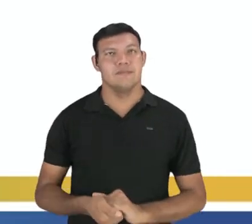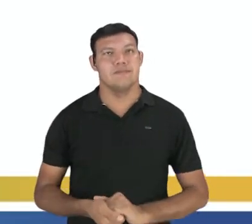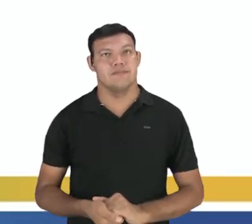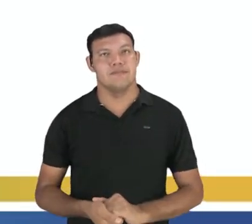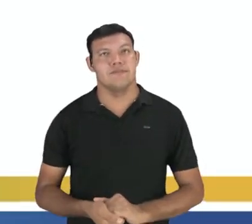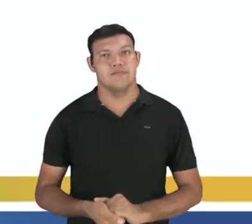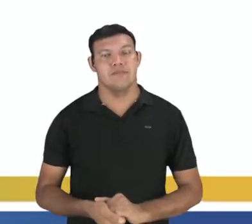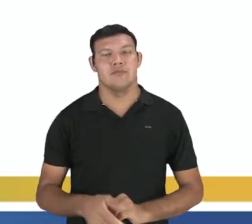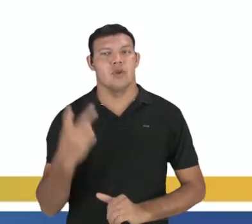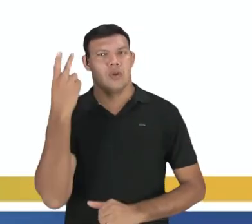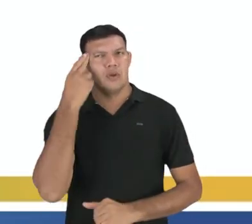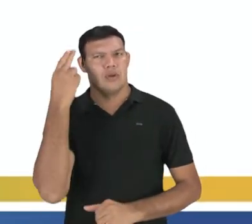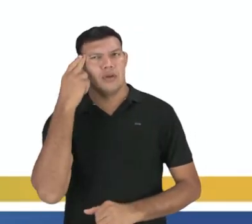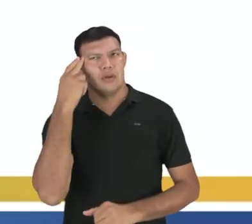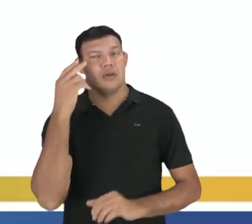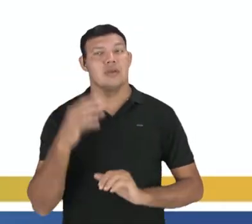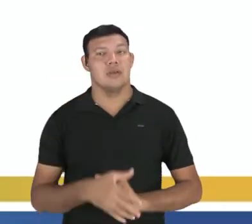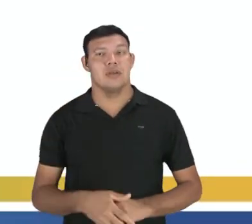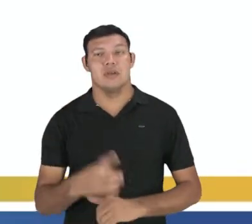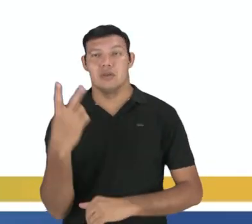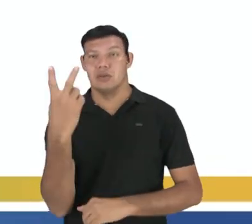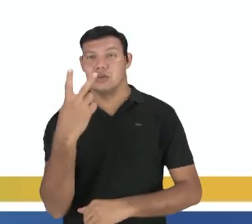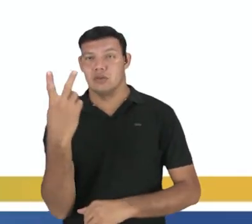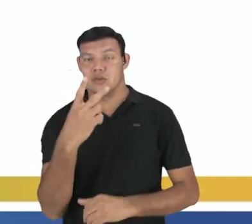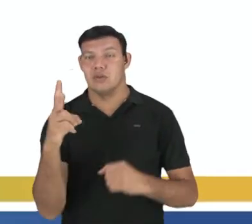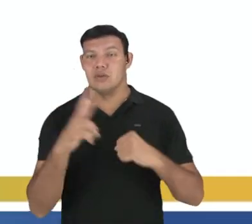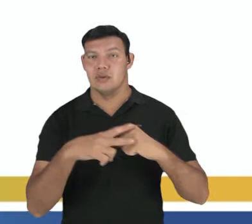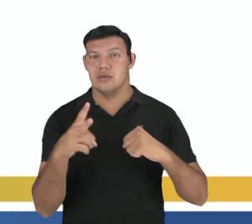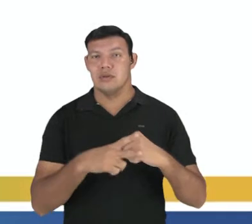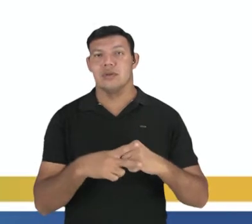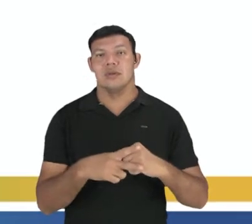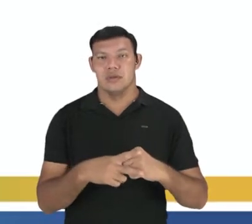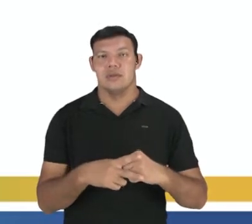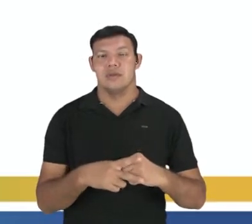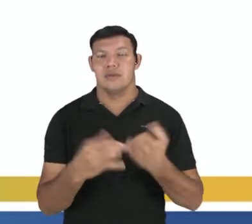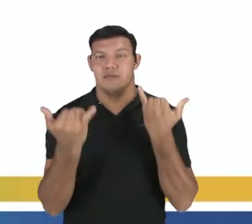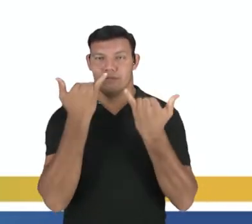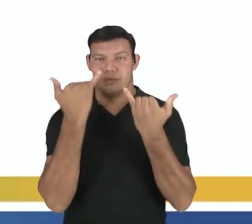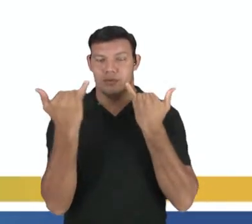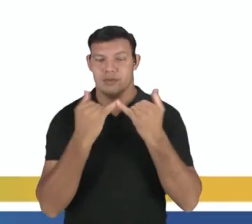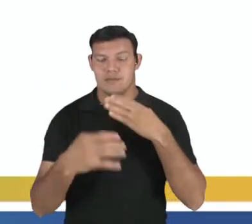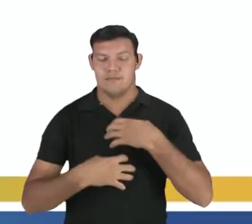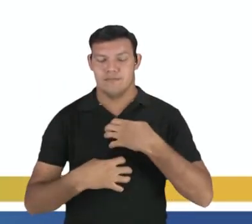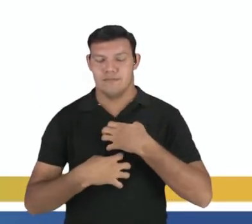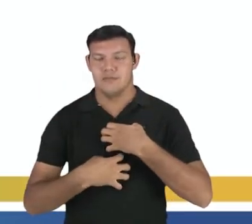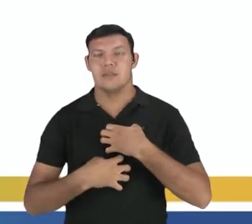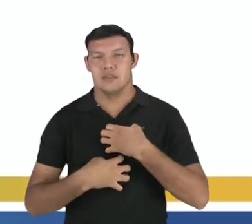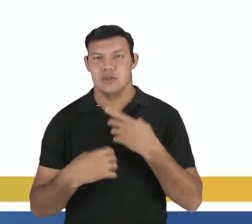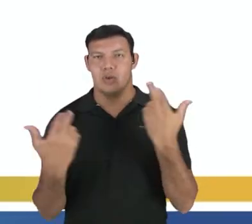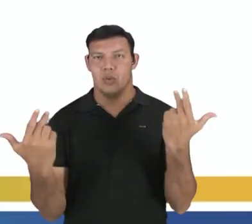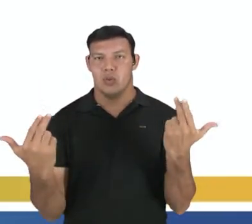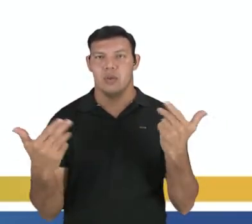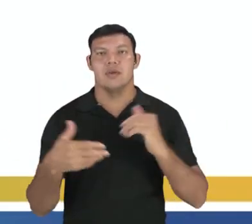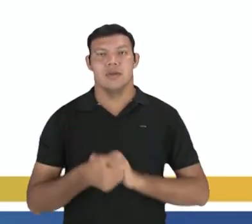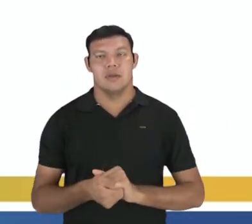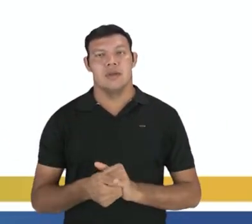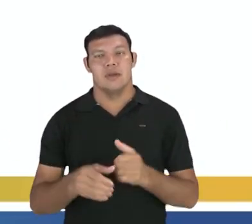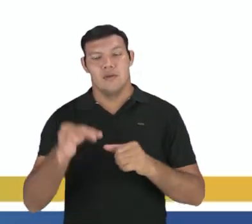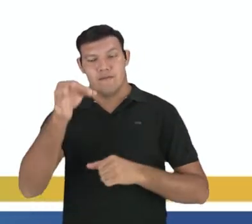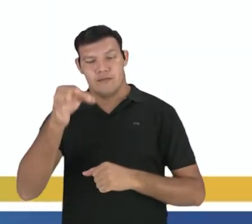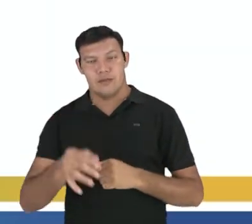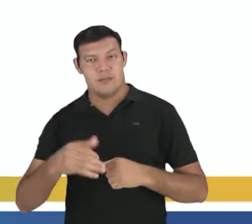conhecê-lo. É mais comum combinar dois ou mais verbos que transmitam o mesmo sentido, que aí nós teríamos o pretérito mais que